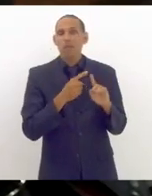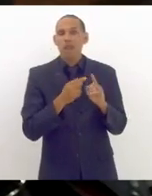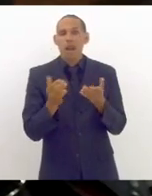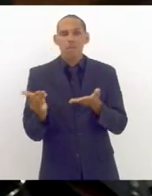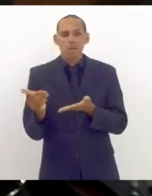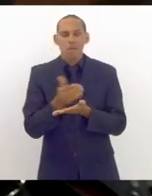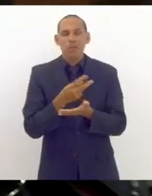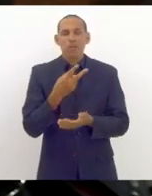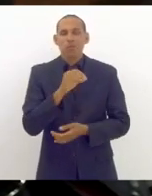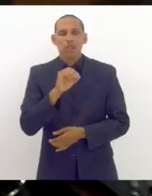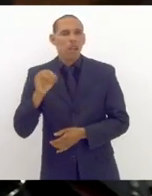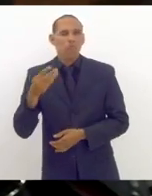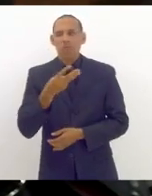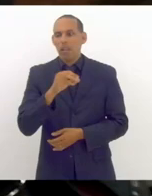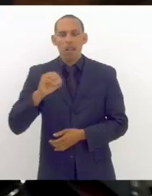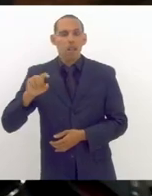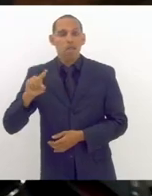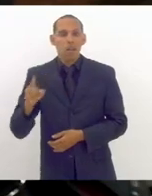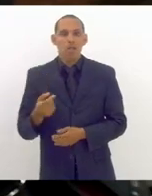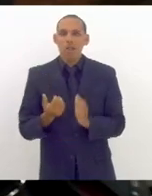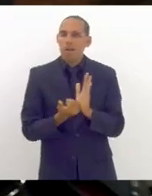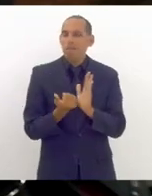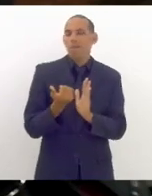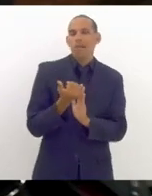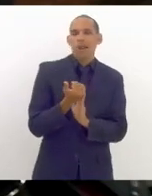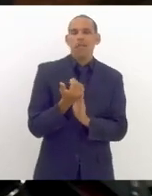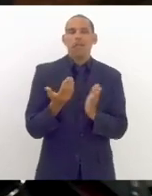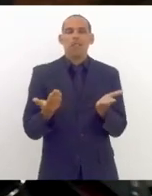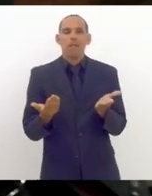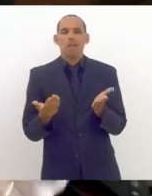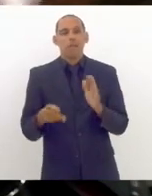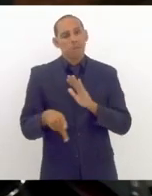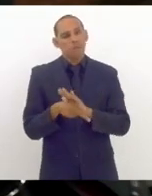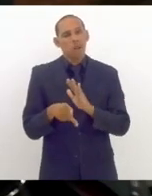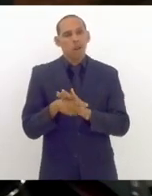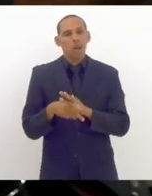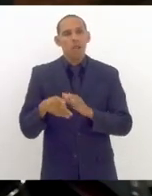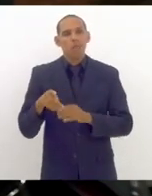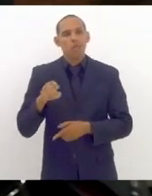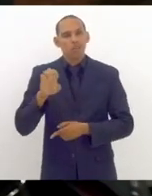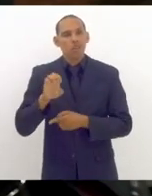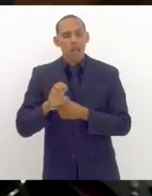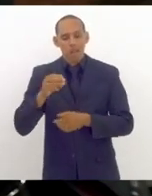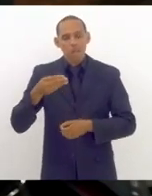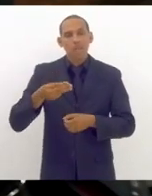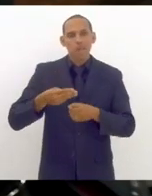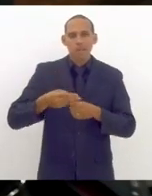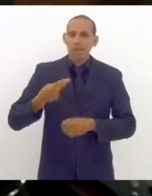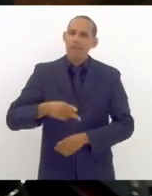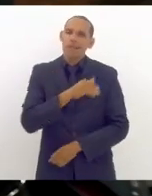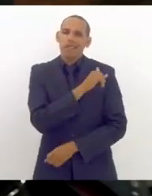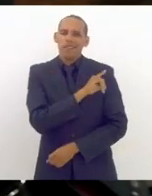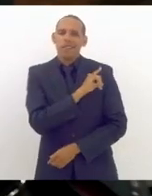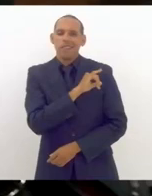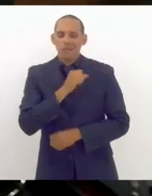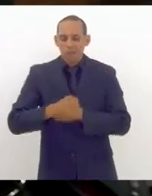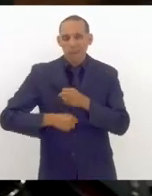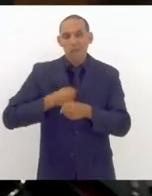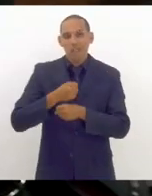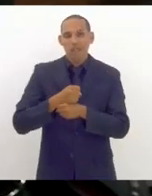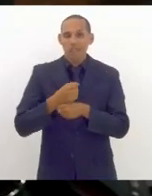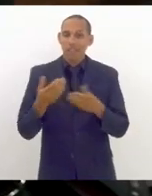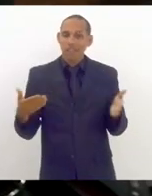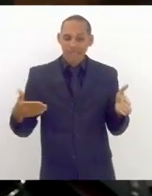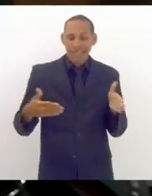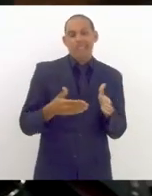milhões 300 milhões extras para o Estado do Rio de Janeiro para os municípios do Estado do Rio de Janeiro ano que vem esse Passe aqui